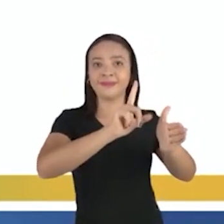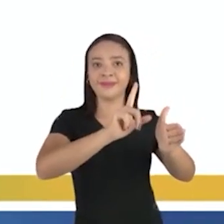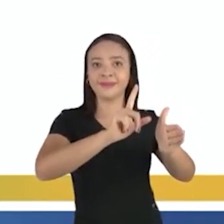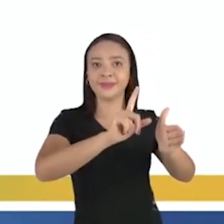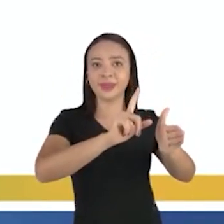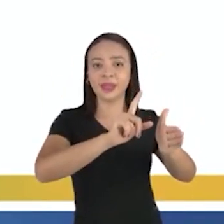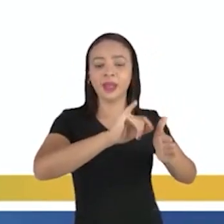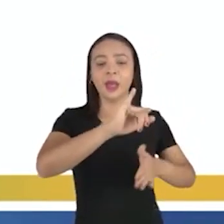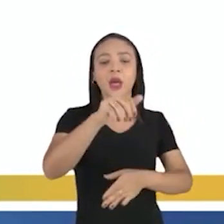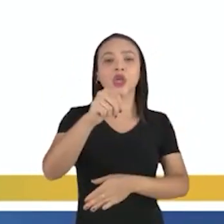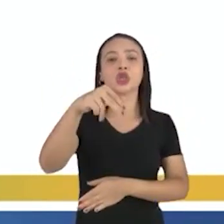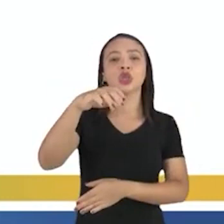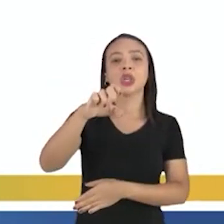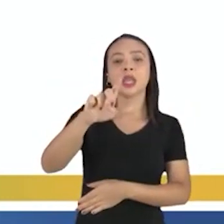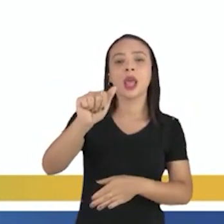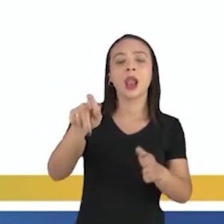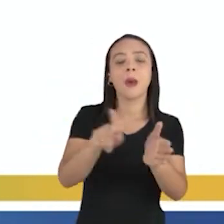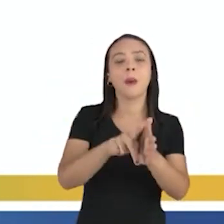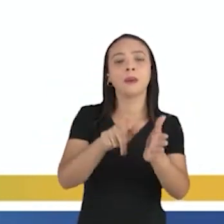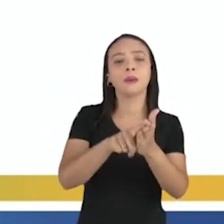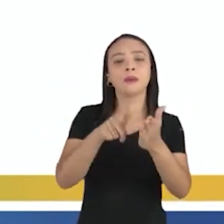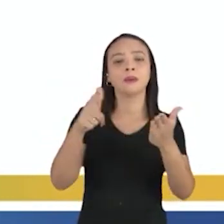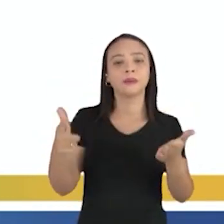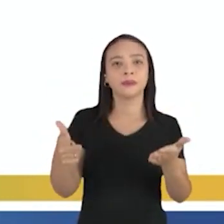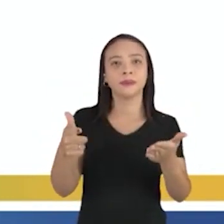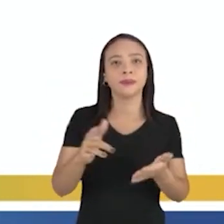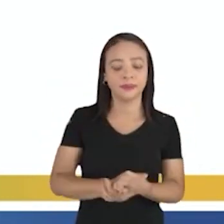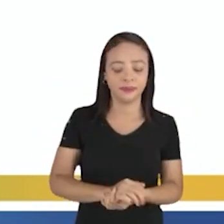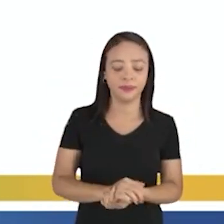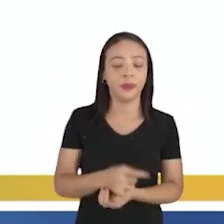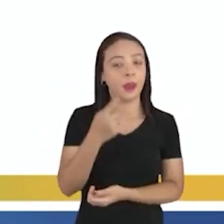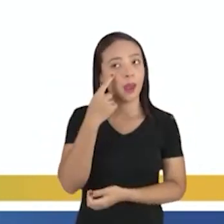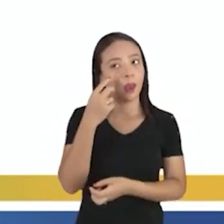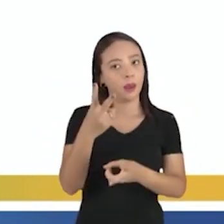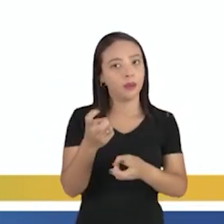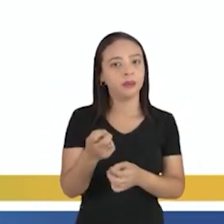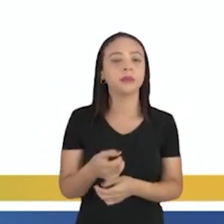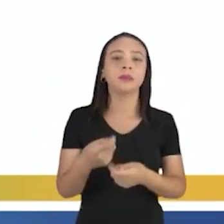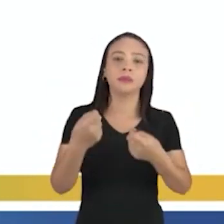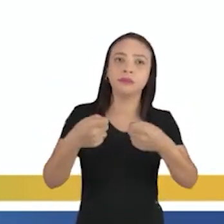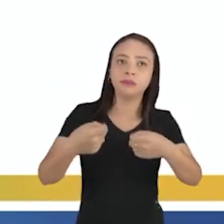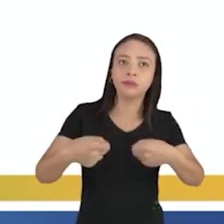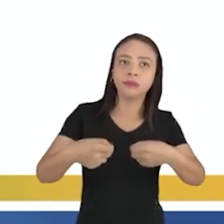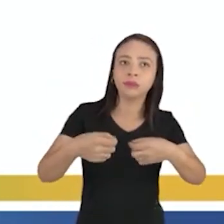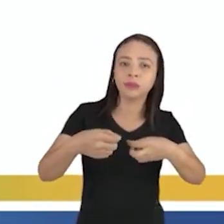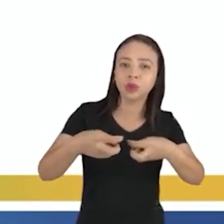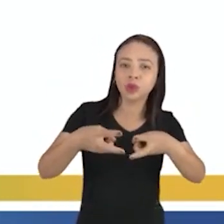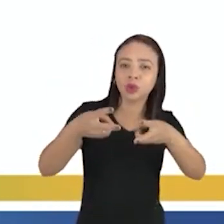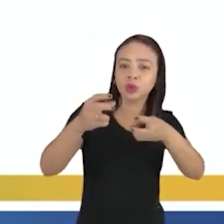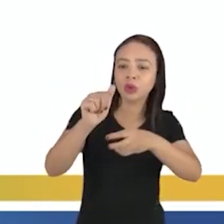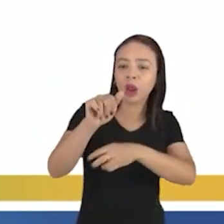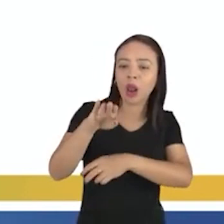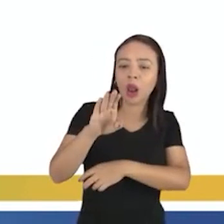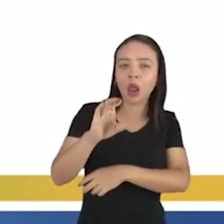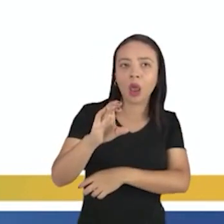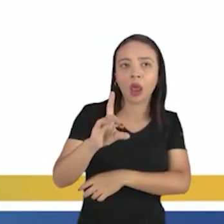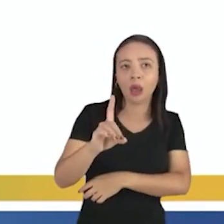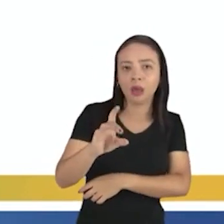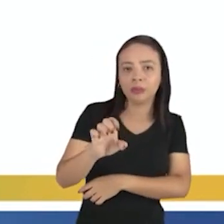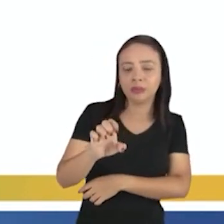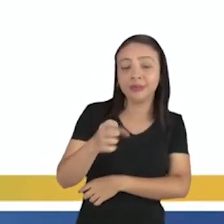à janela do jornal. E aí você deve analisar um por um e ver se de acordo com